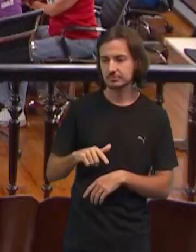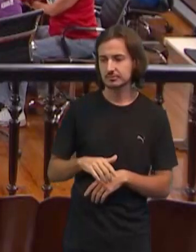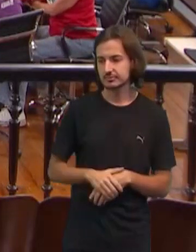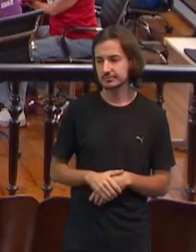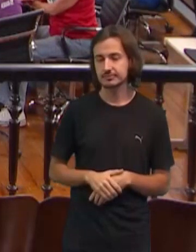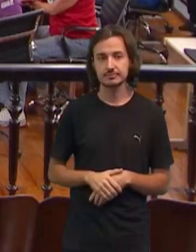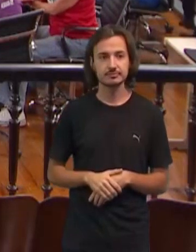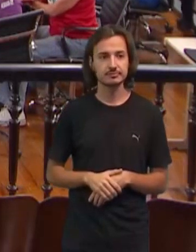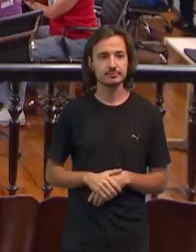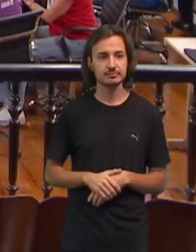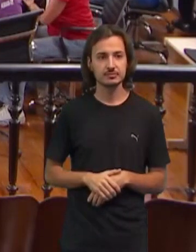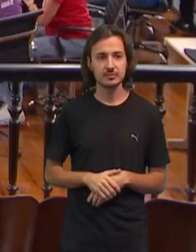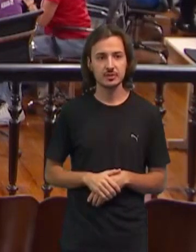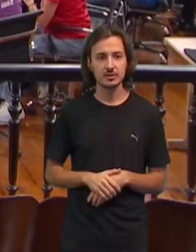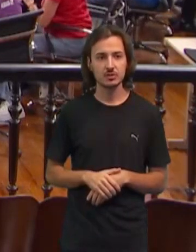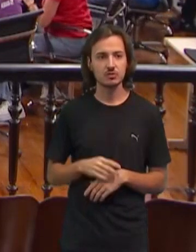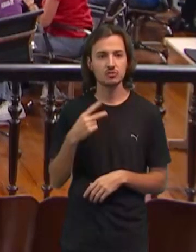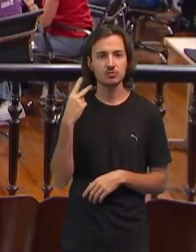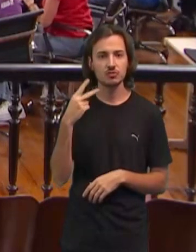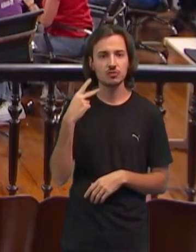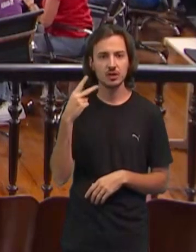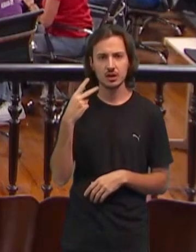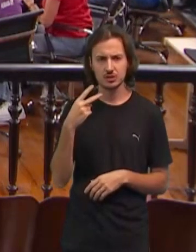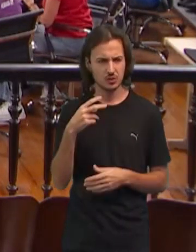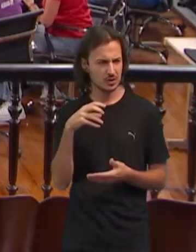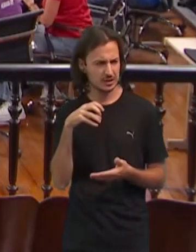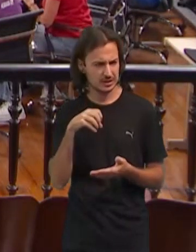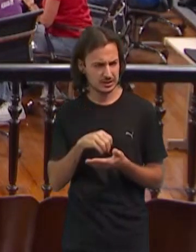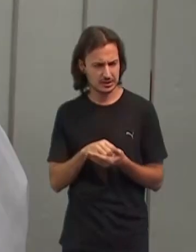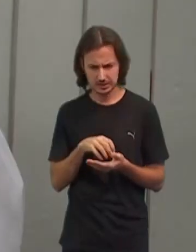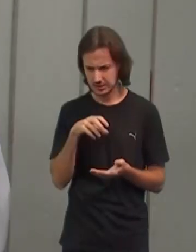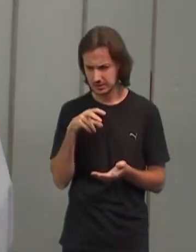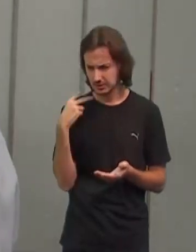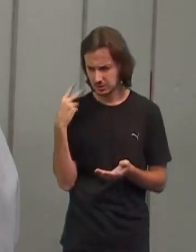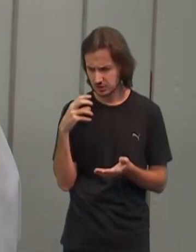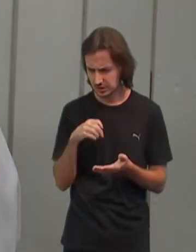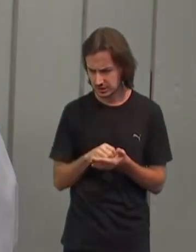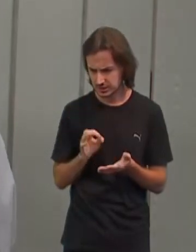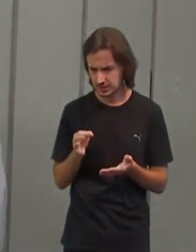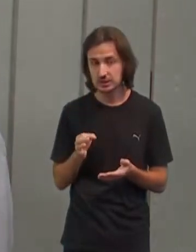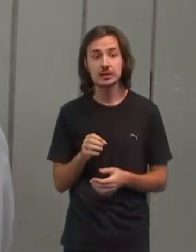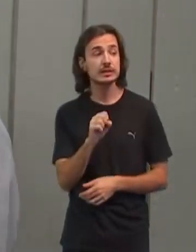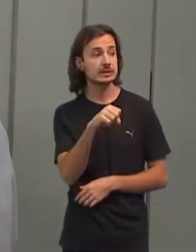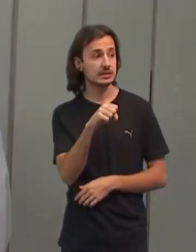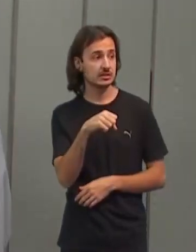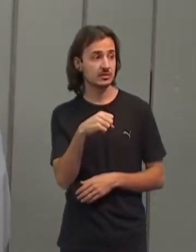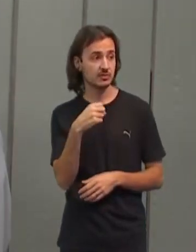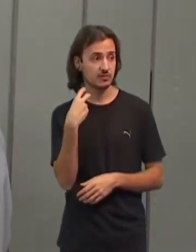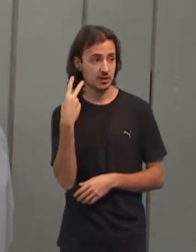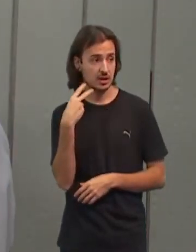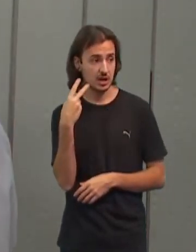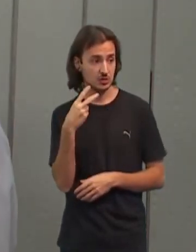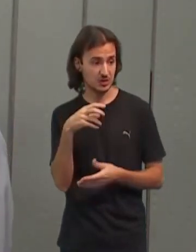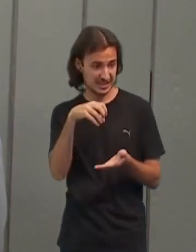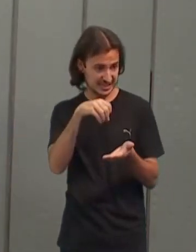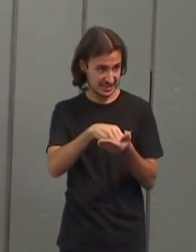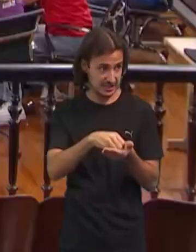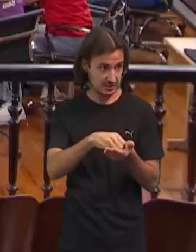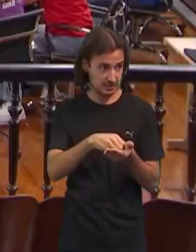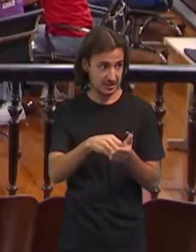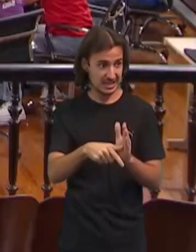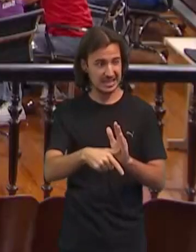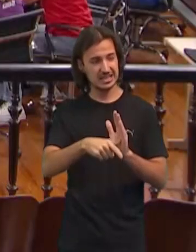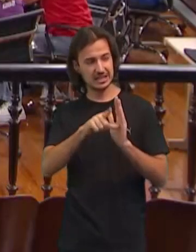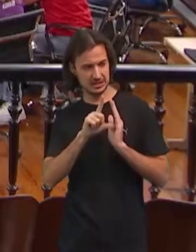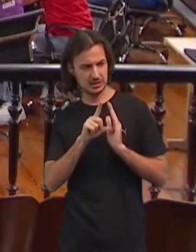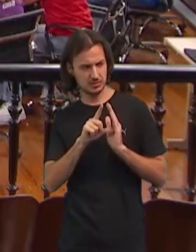o pronunciamento dos vereadores que estão inscritos. Isso, presidente. Pronunciamento dos vereadores ser antes da reunião. Tá. Nós vamos ver